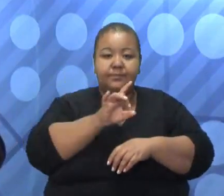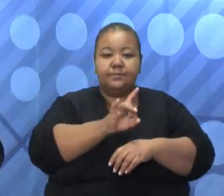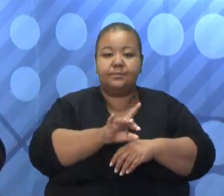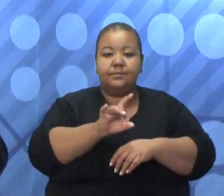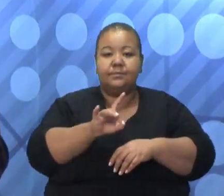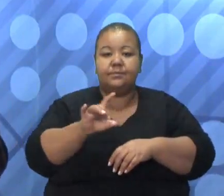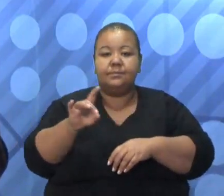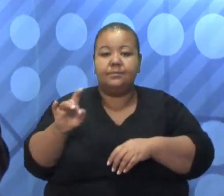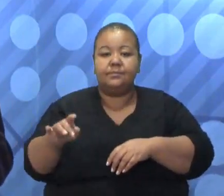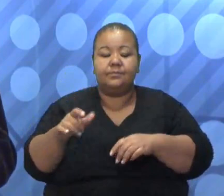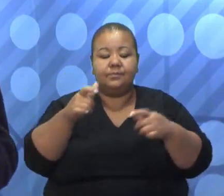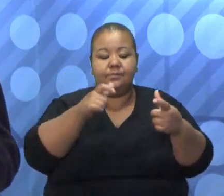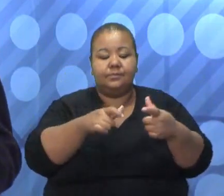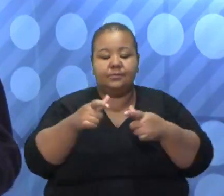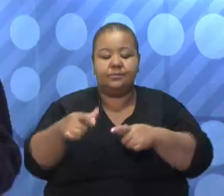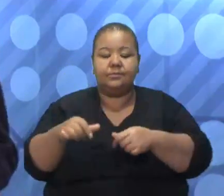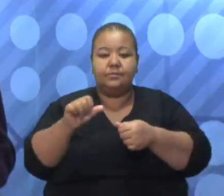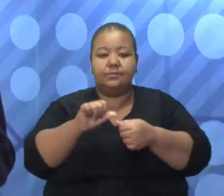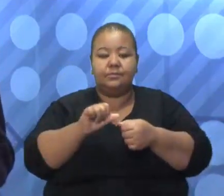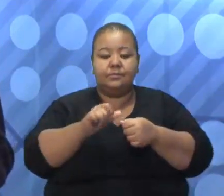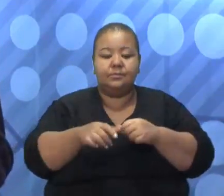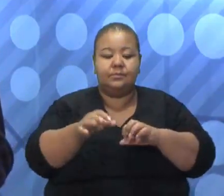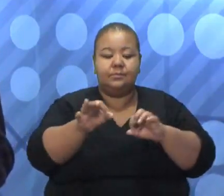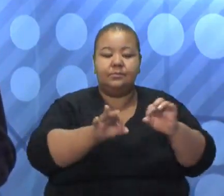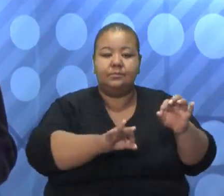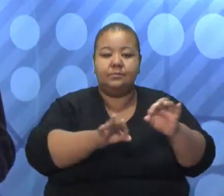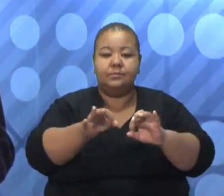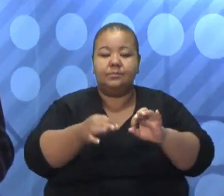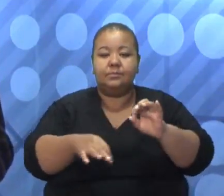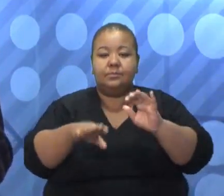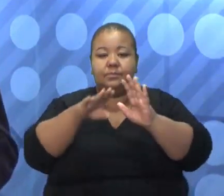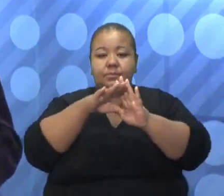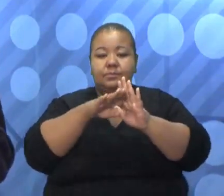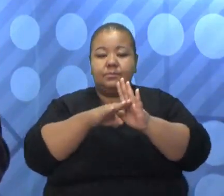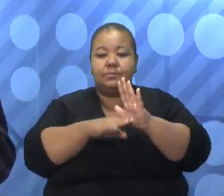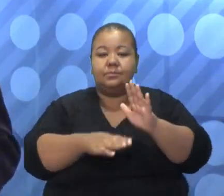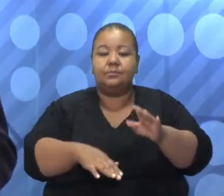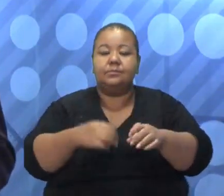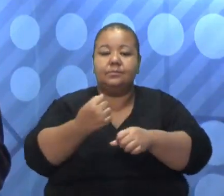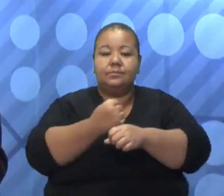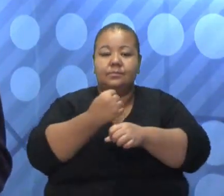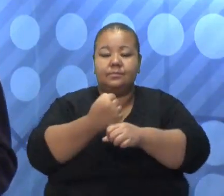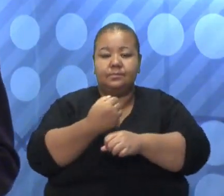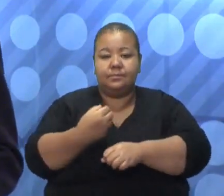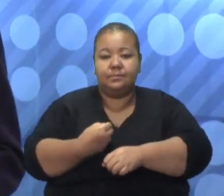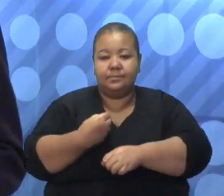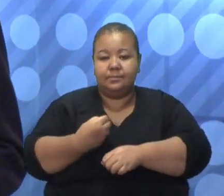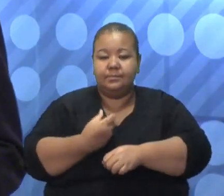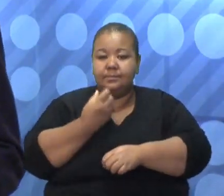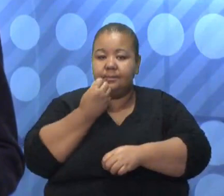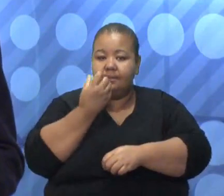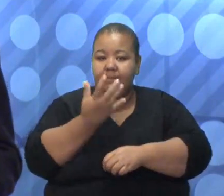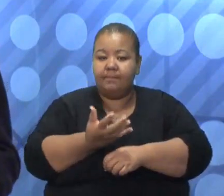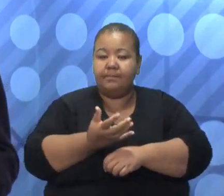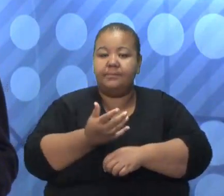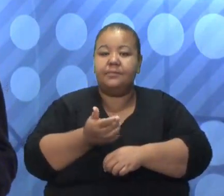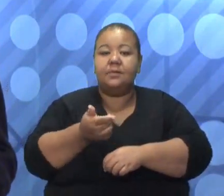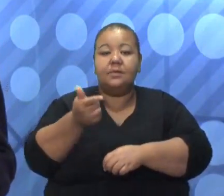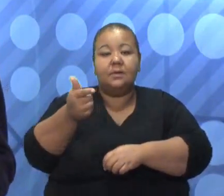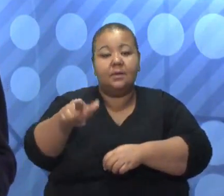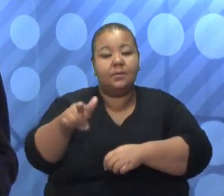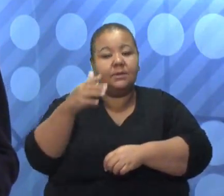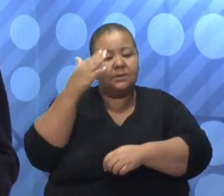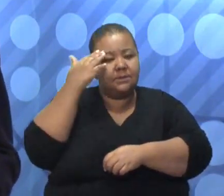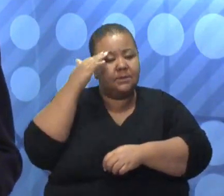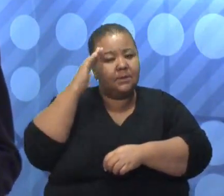desses passos, e aí eu faço todo o planejamento e a programação para que a minha produção funcione da melhor maneira possível. Na sequência, a gente vai